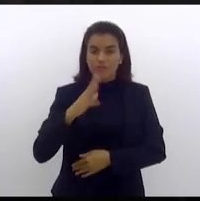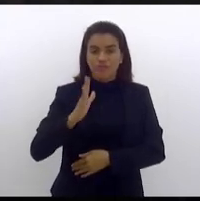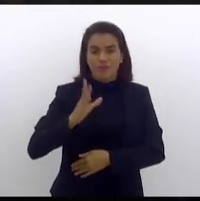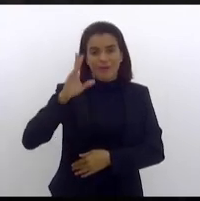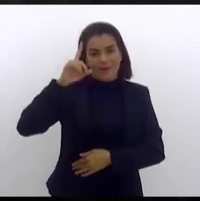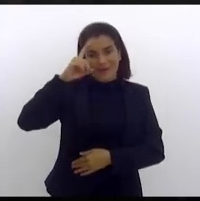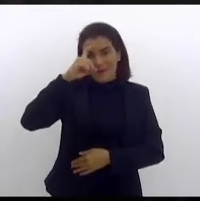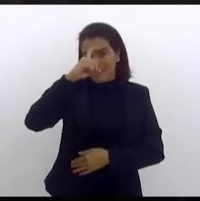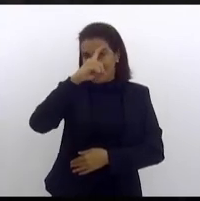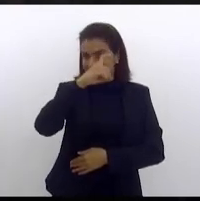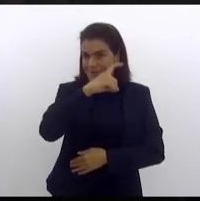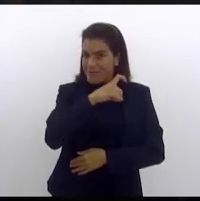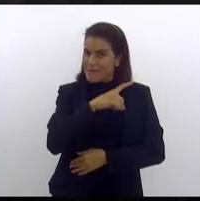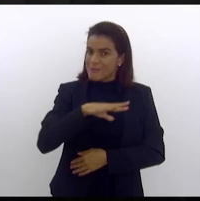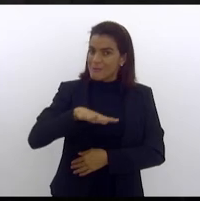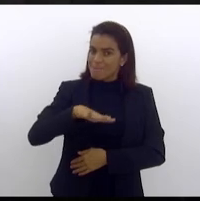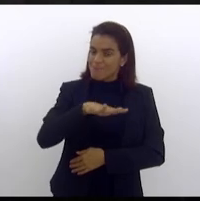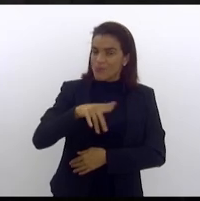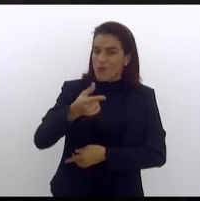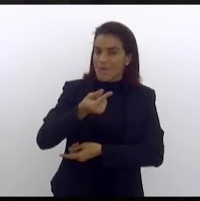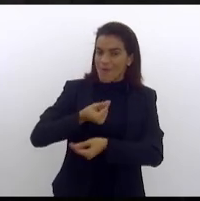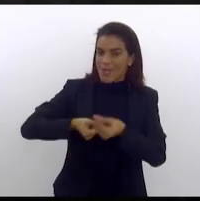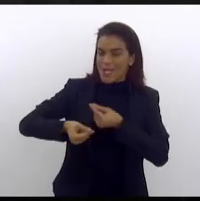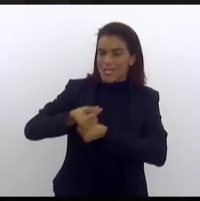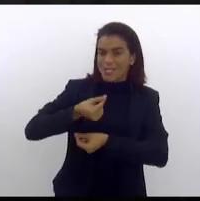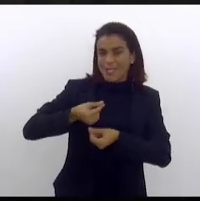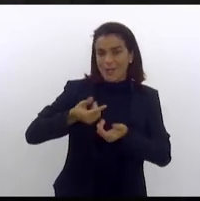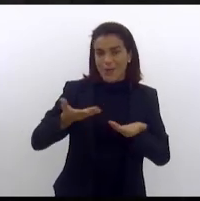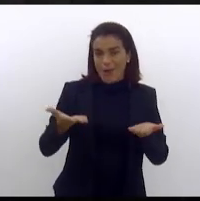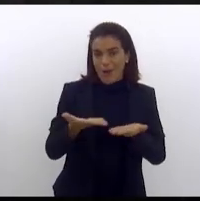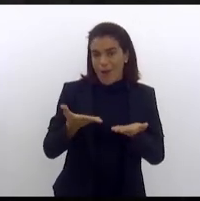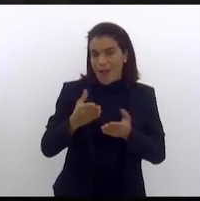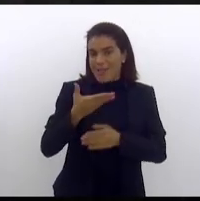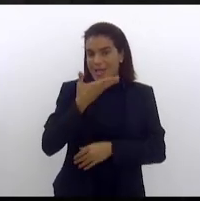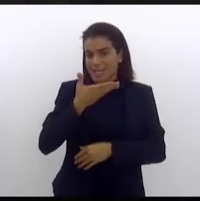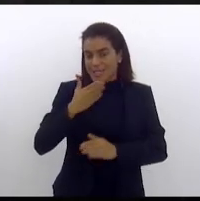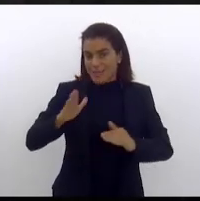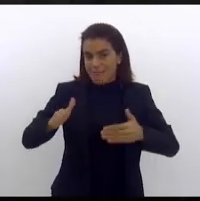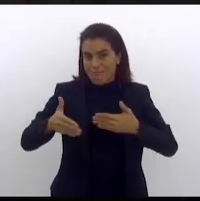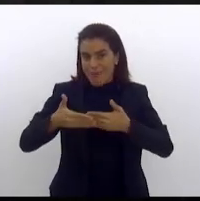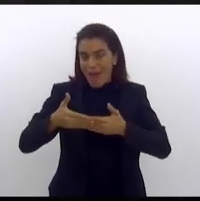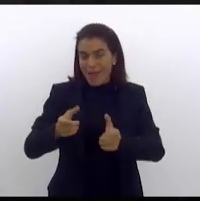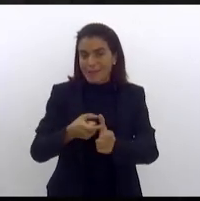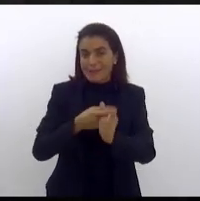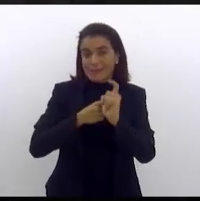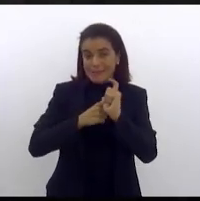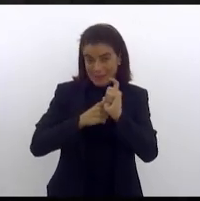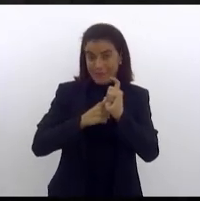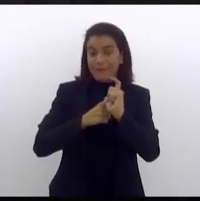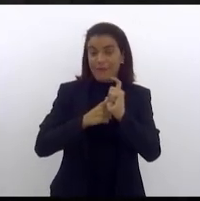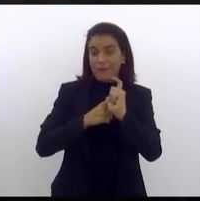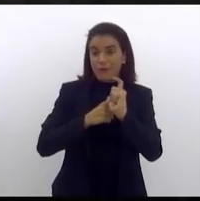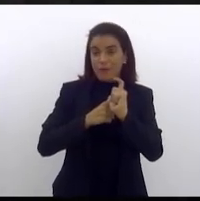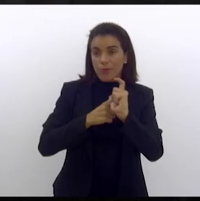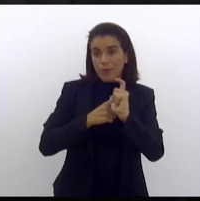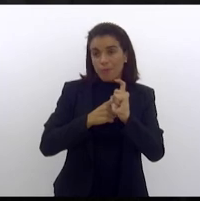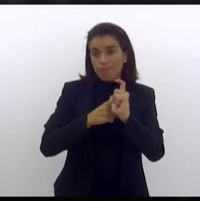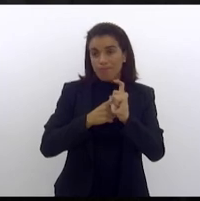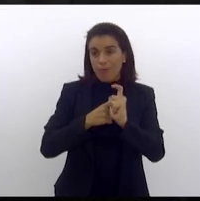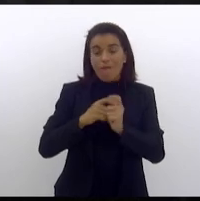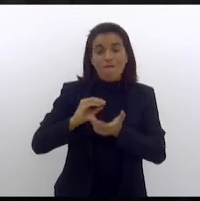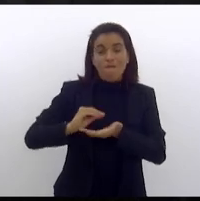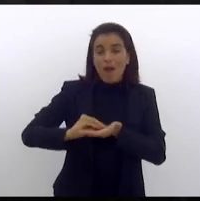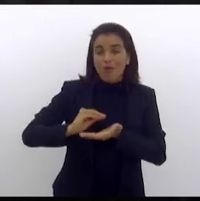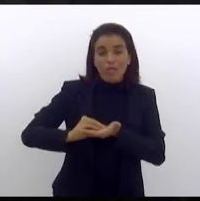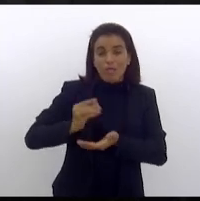difícil fechar este ano comf é uma fal